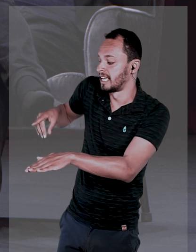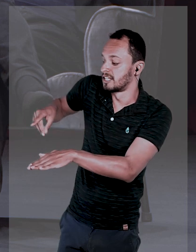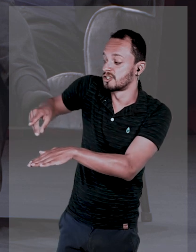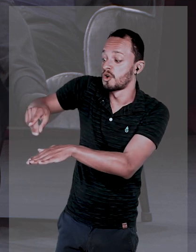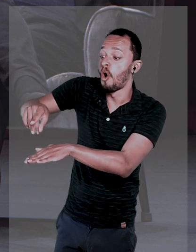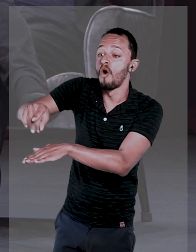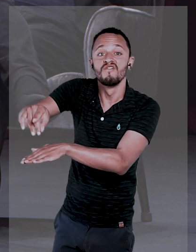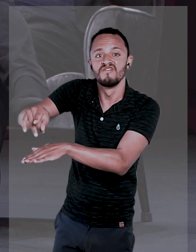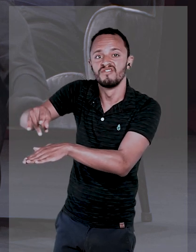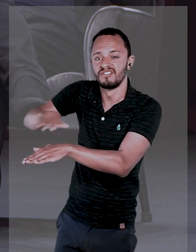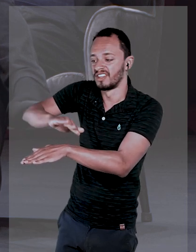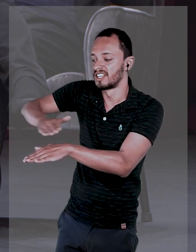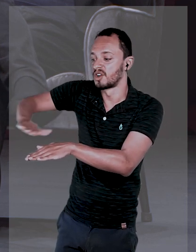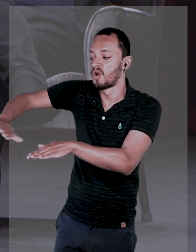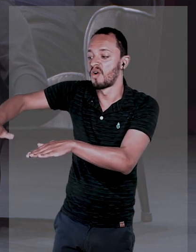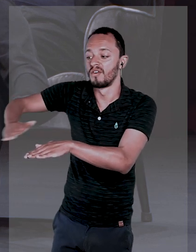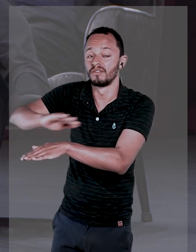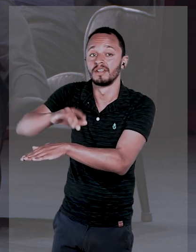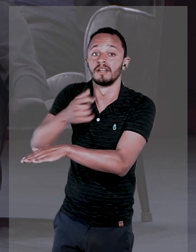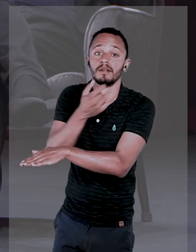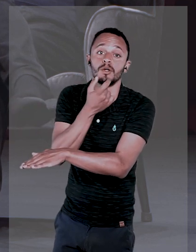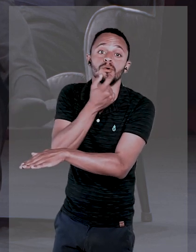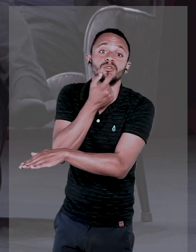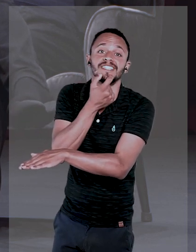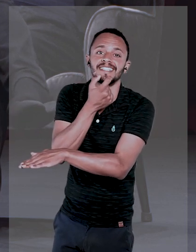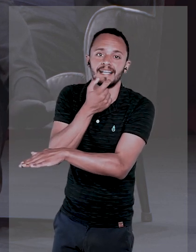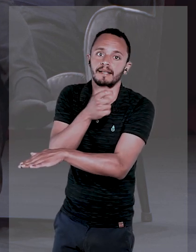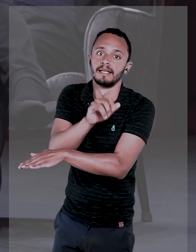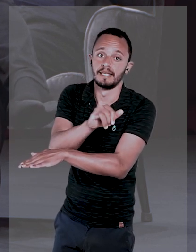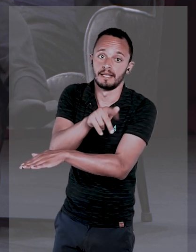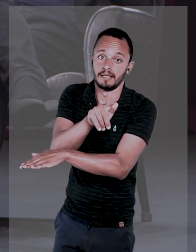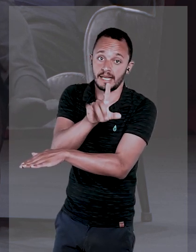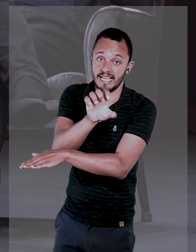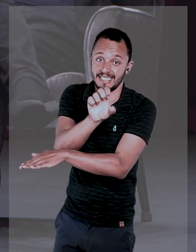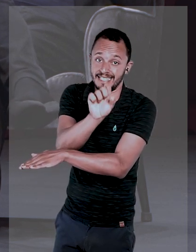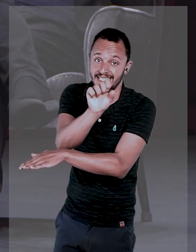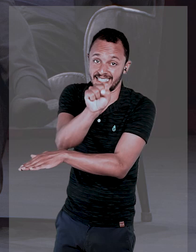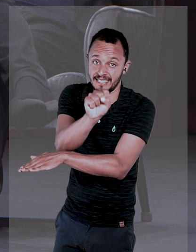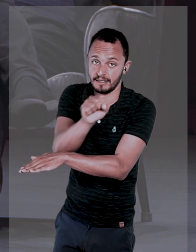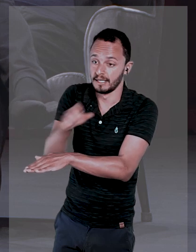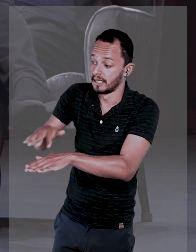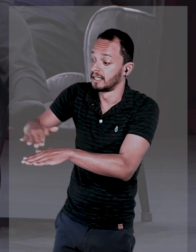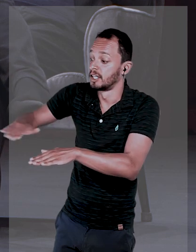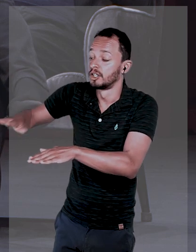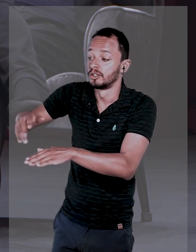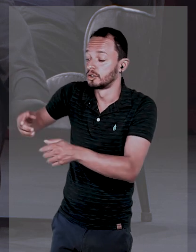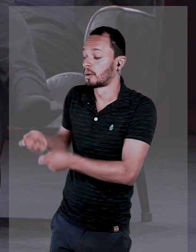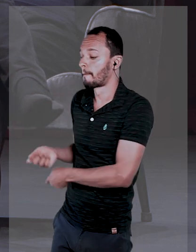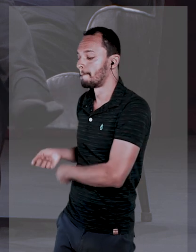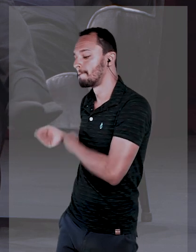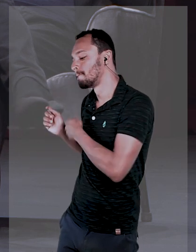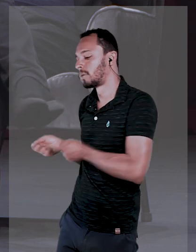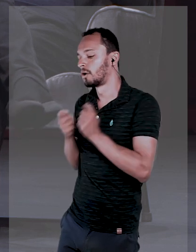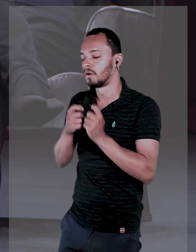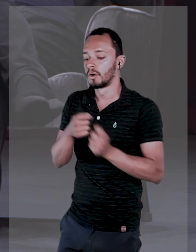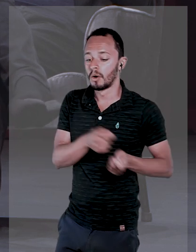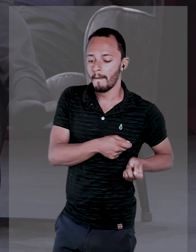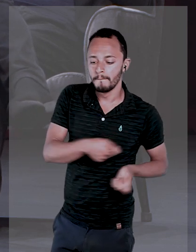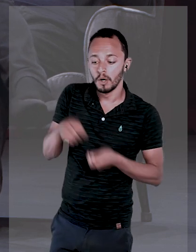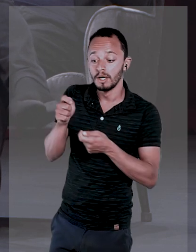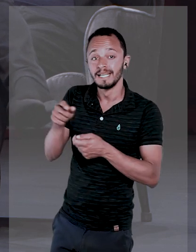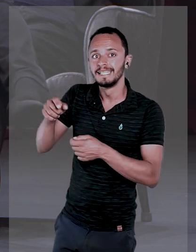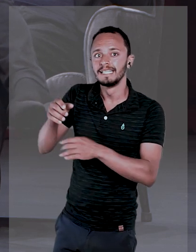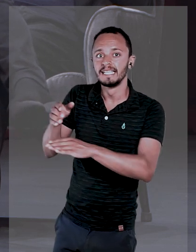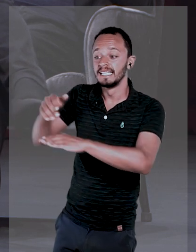debaixo de um campo de golfe, onde os ingleses jogam golfe. E eu